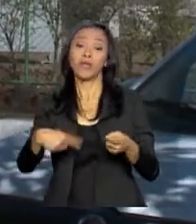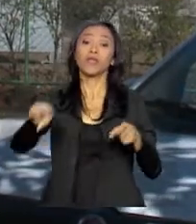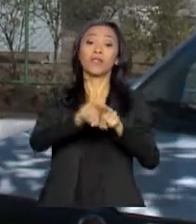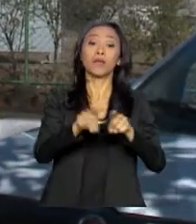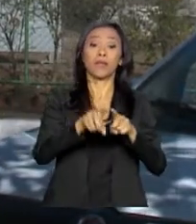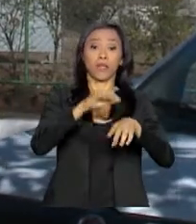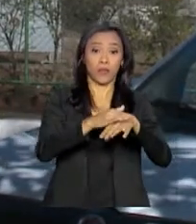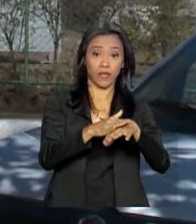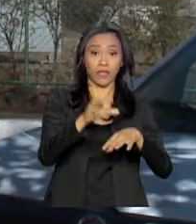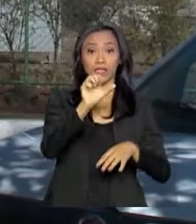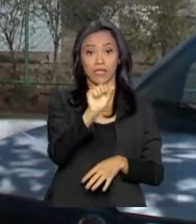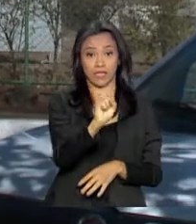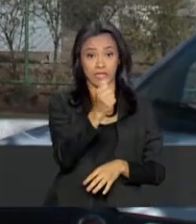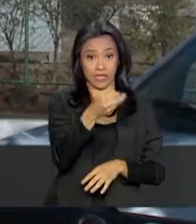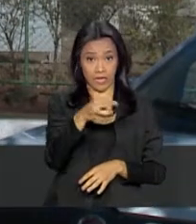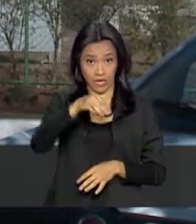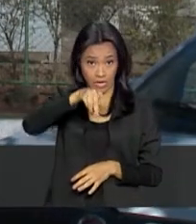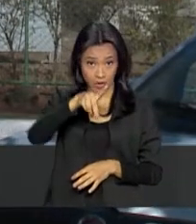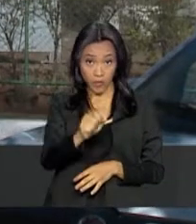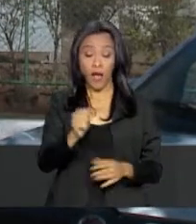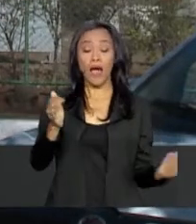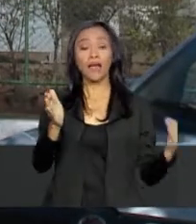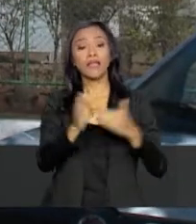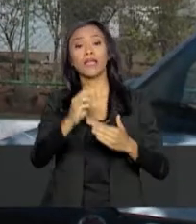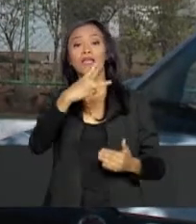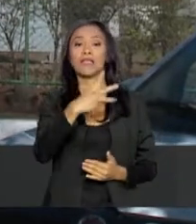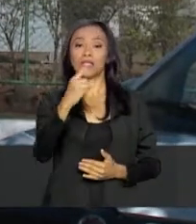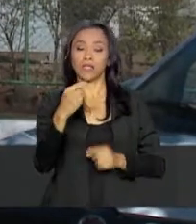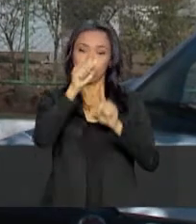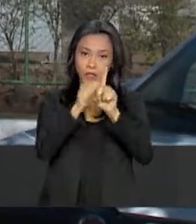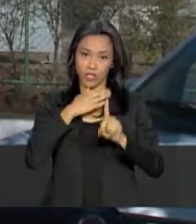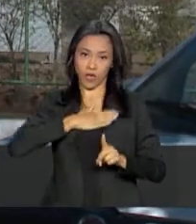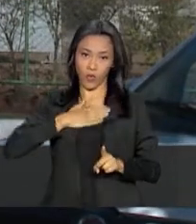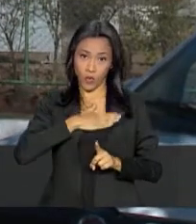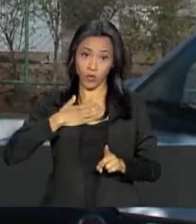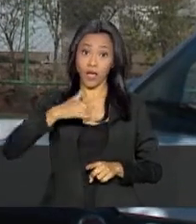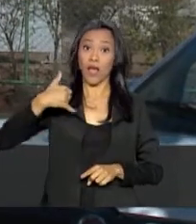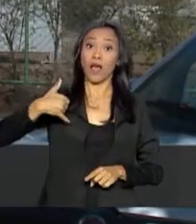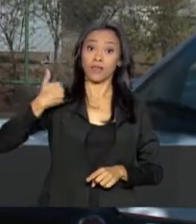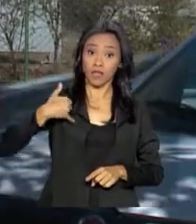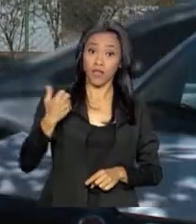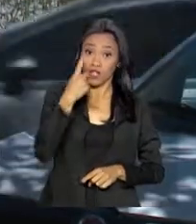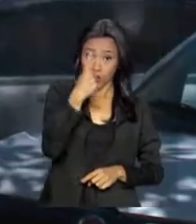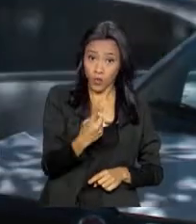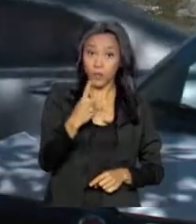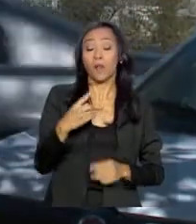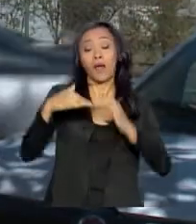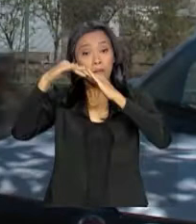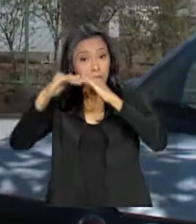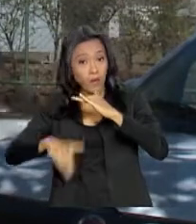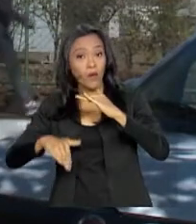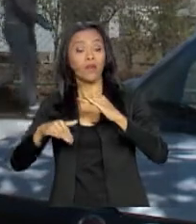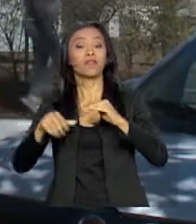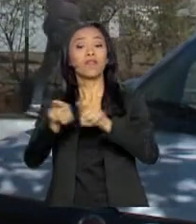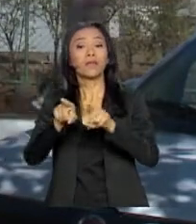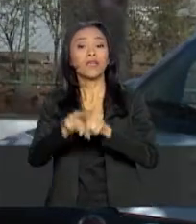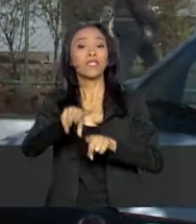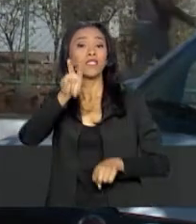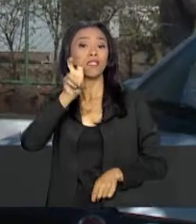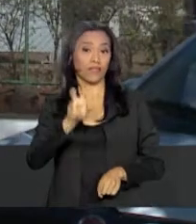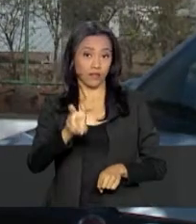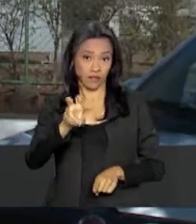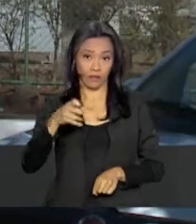devem ser vacinadas todas as crianças de 1 ano a menores de 5 anos independente da situação